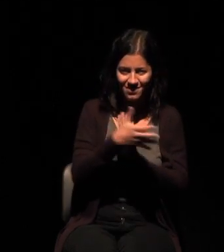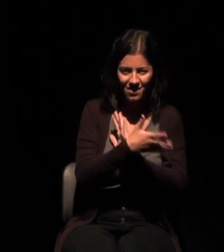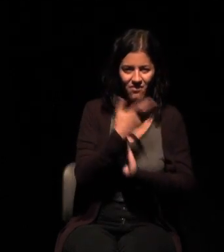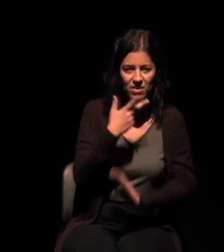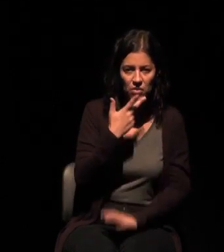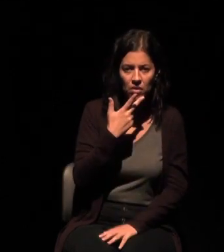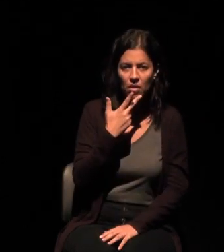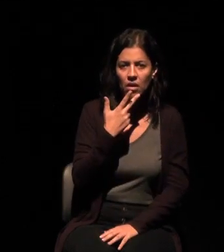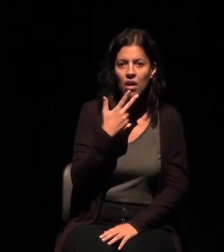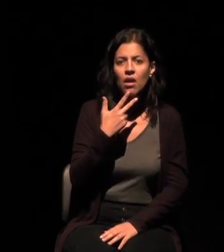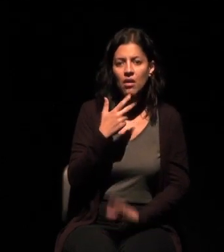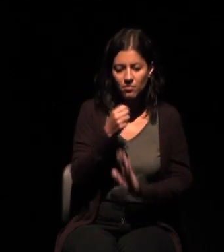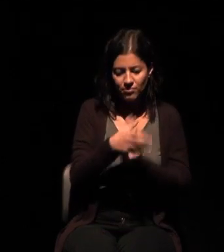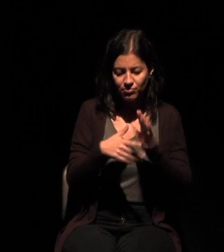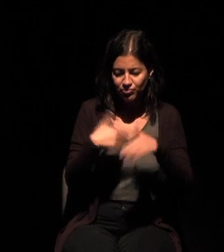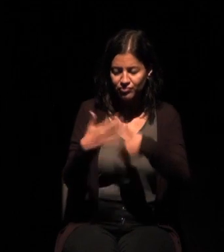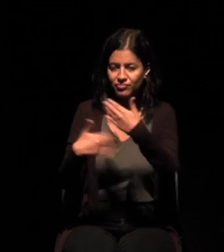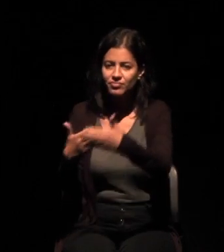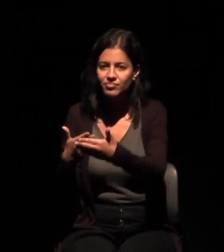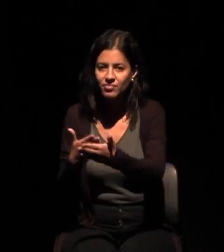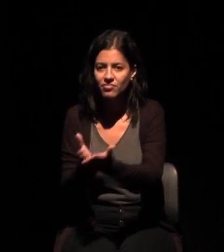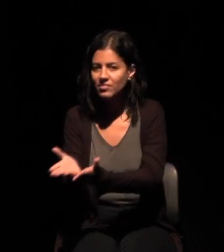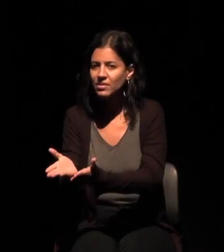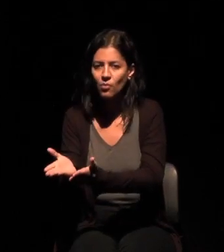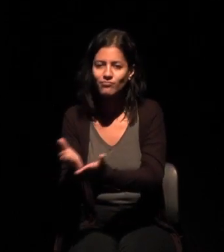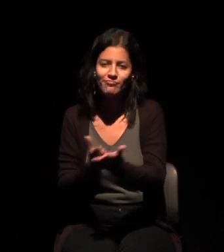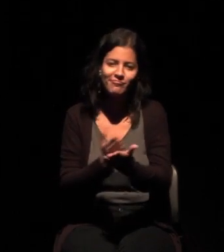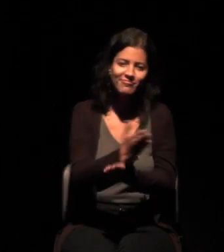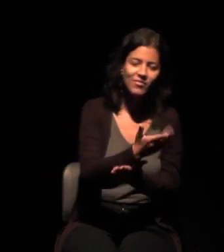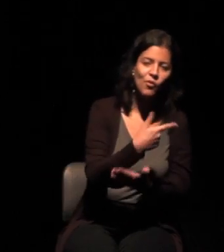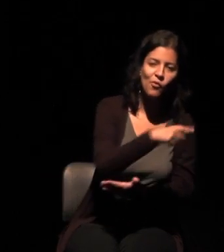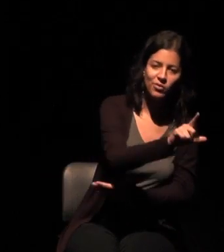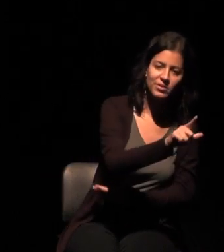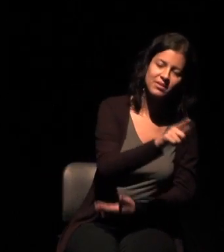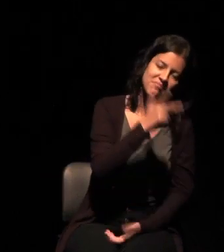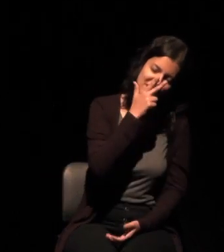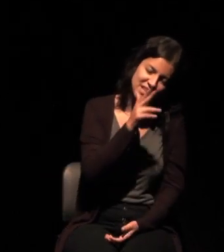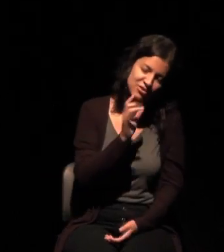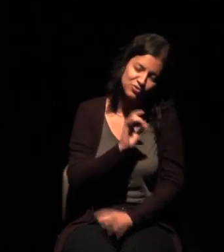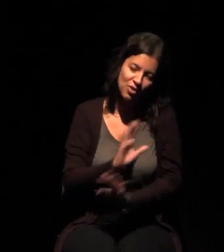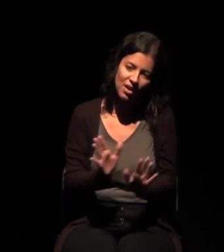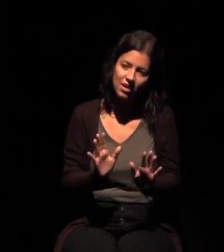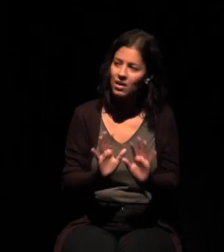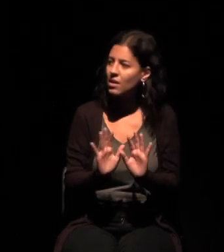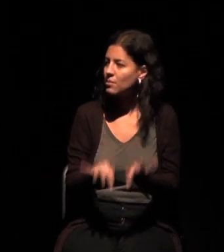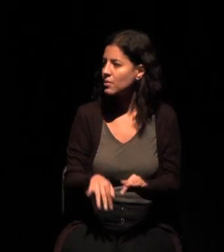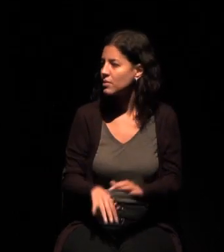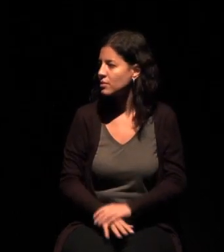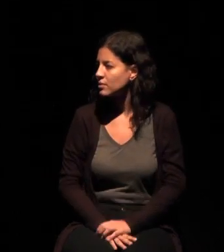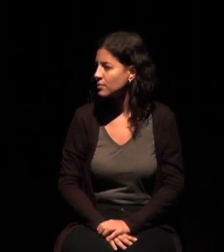aqui podia ter sido outra coisa qualquer mas acho que está tudo bem a idéia